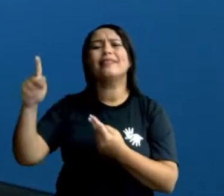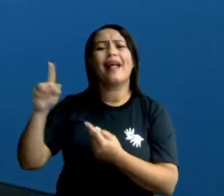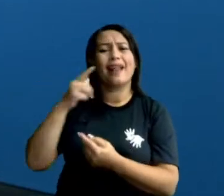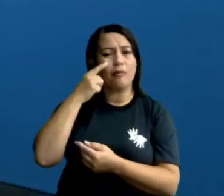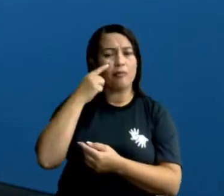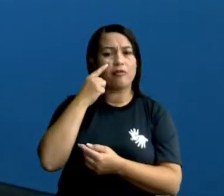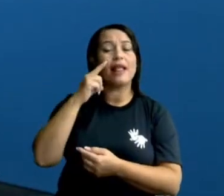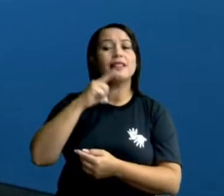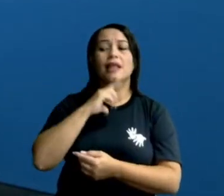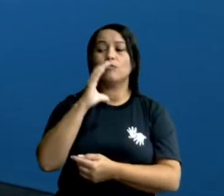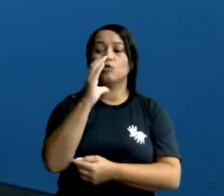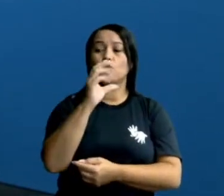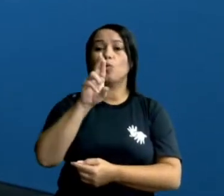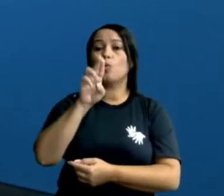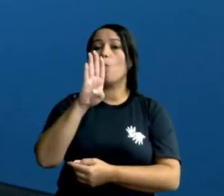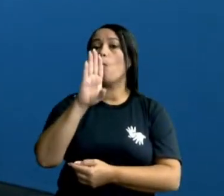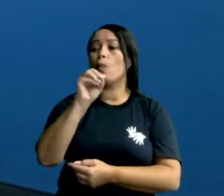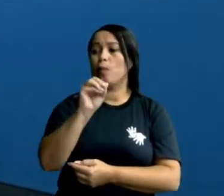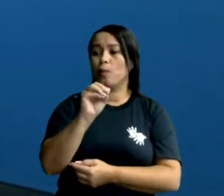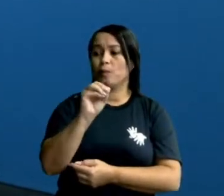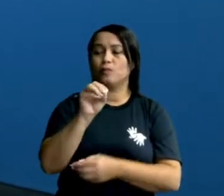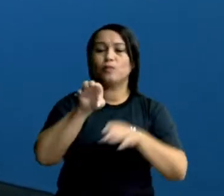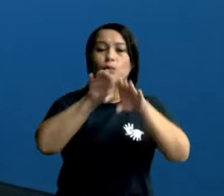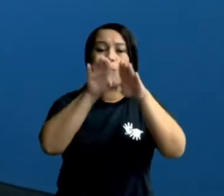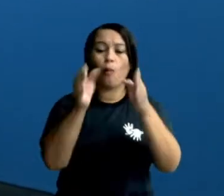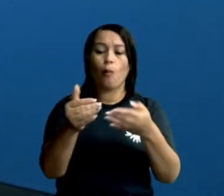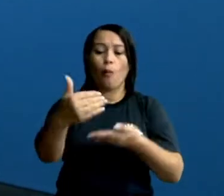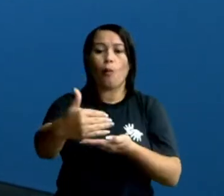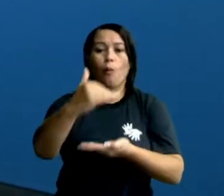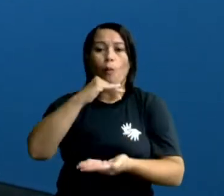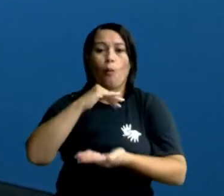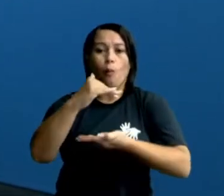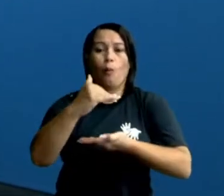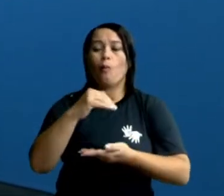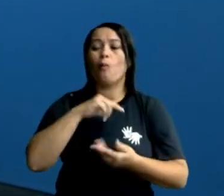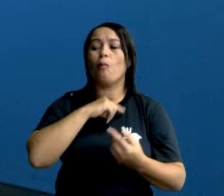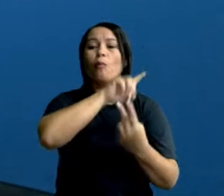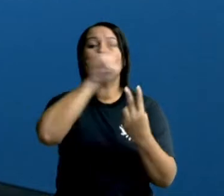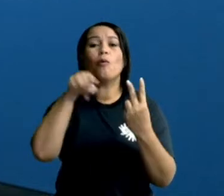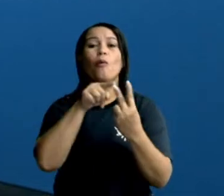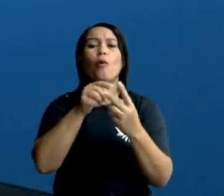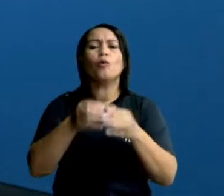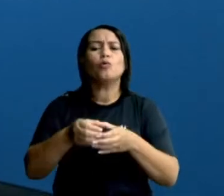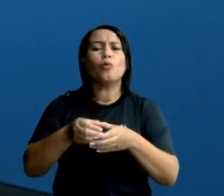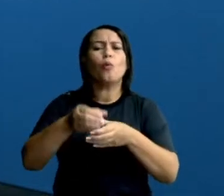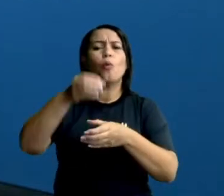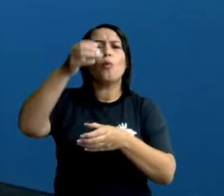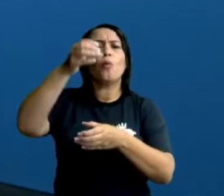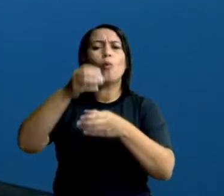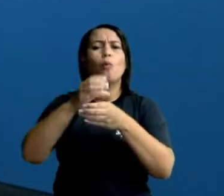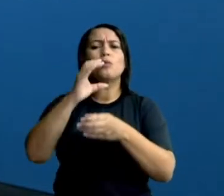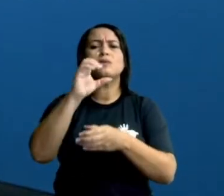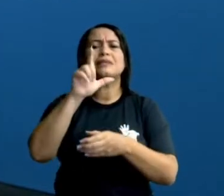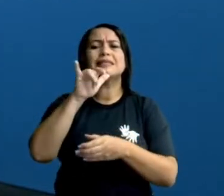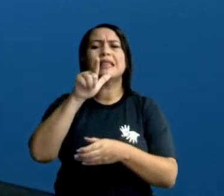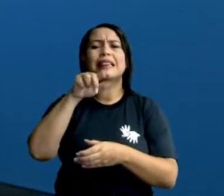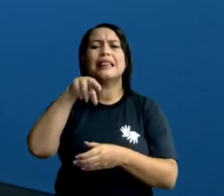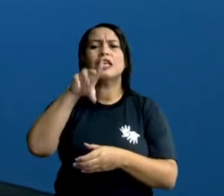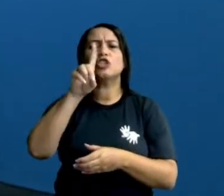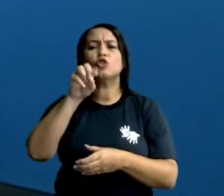um cubo, tá? E depois, um cilindro. E essa